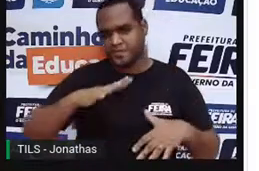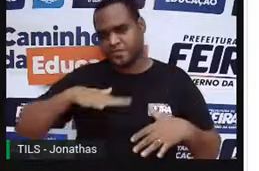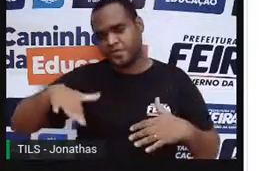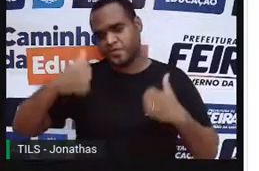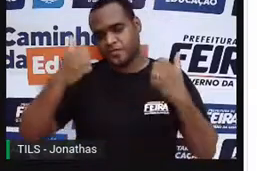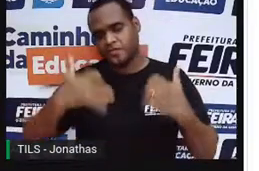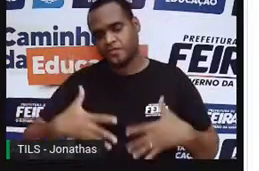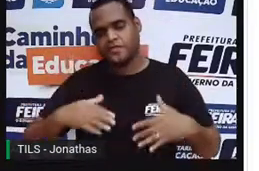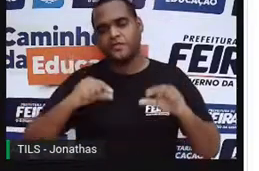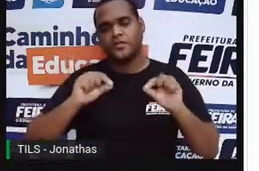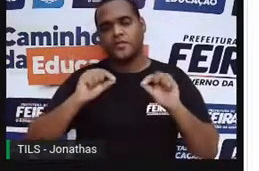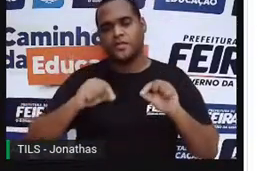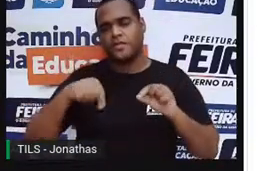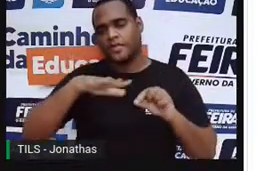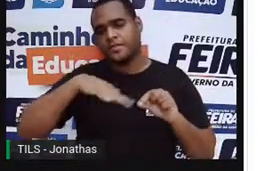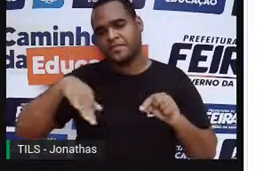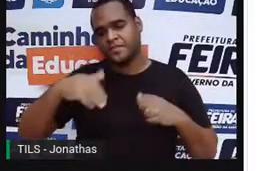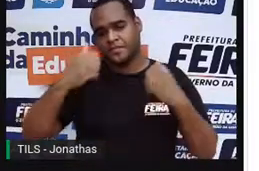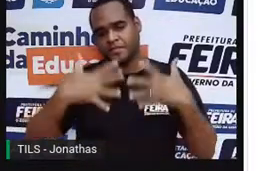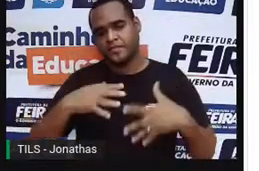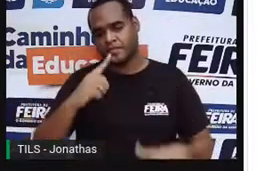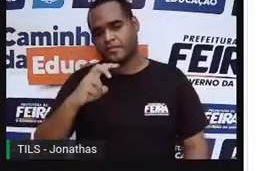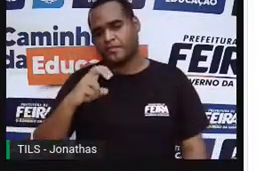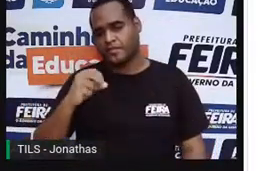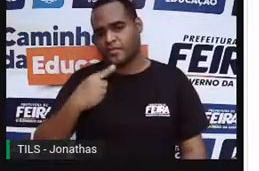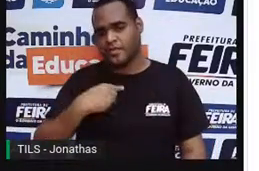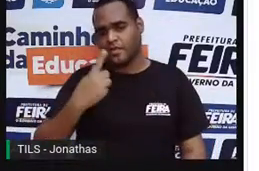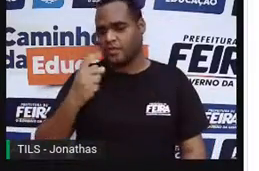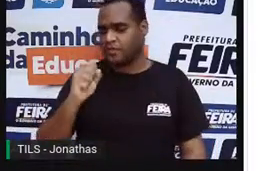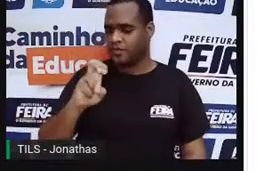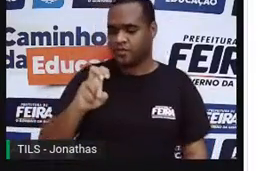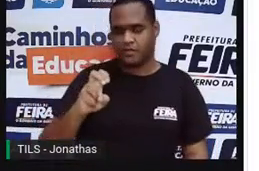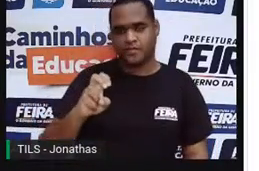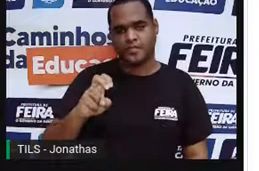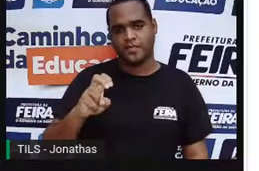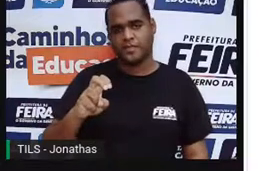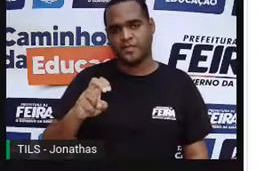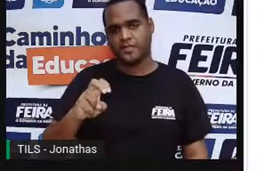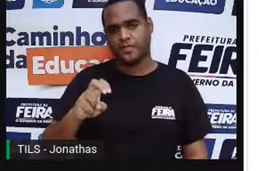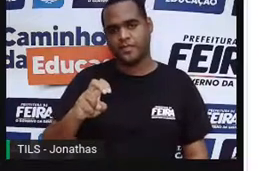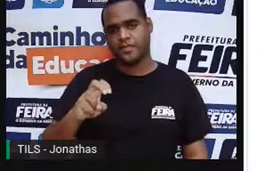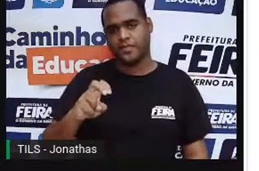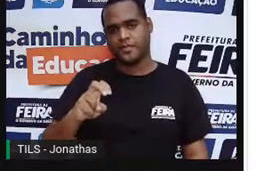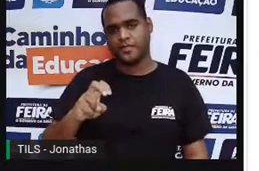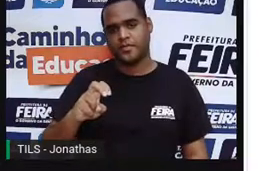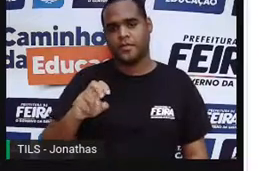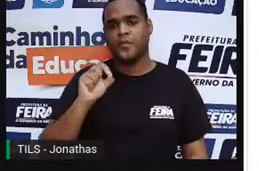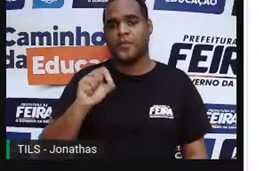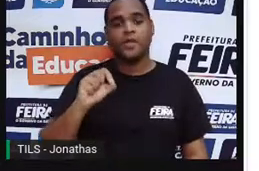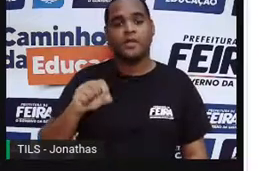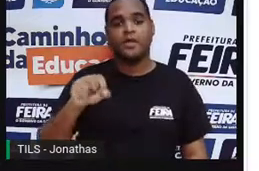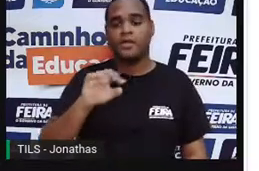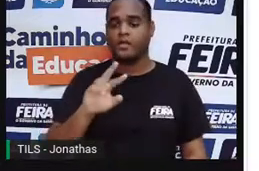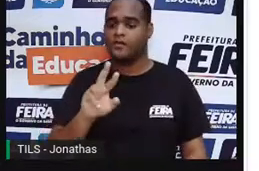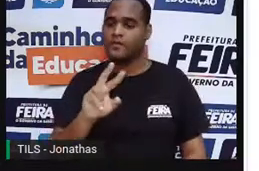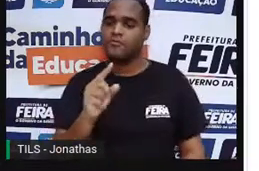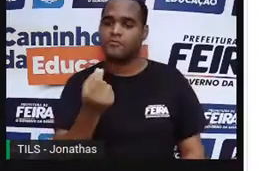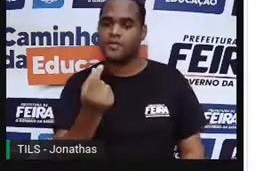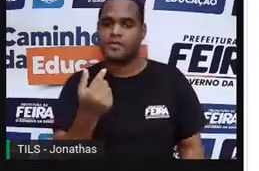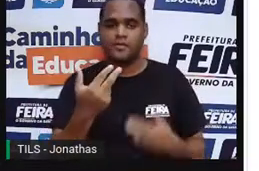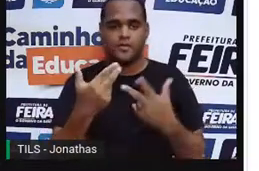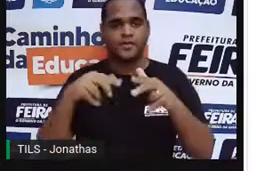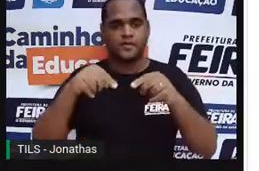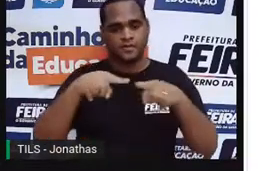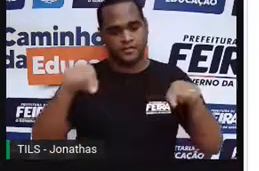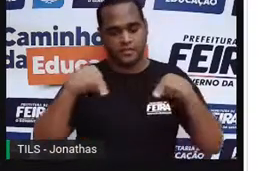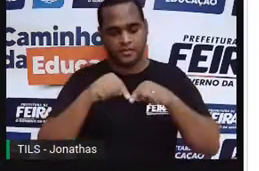desse 150 Vale 185 Então como é que a gente vai descobrir o valor do terreno se